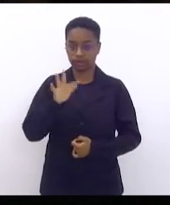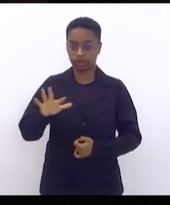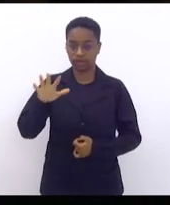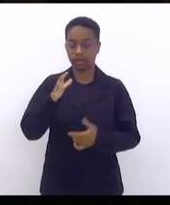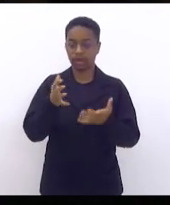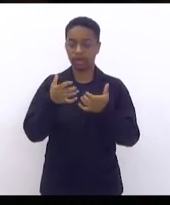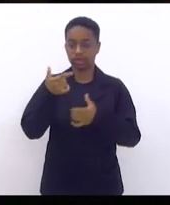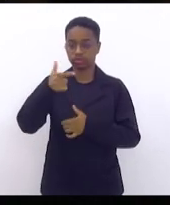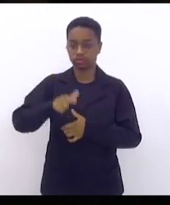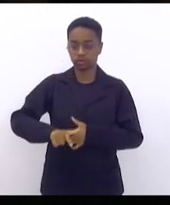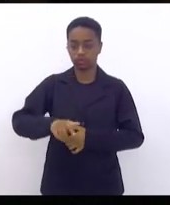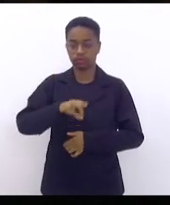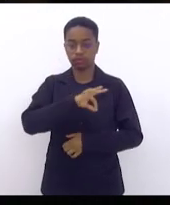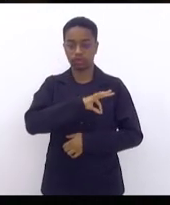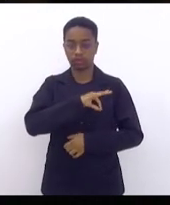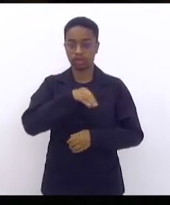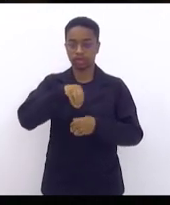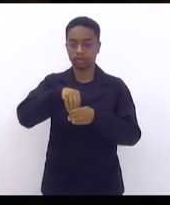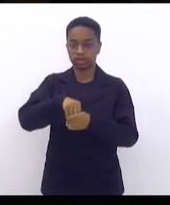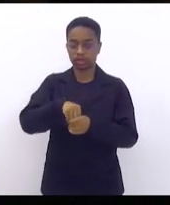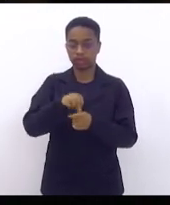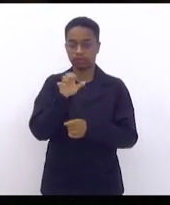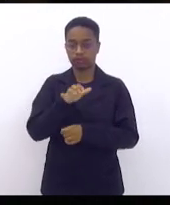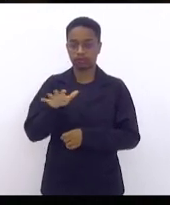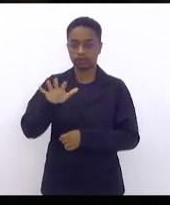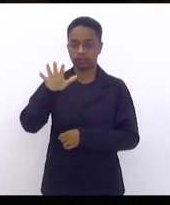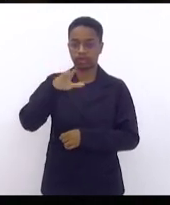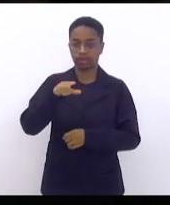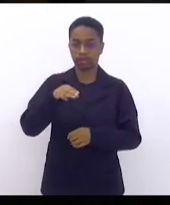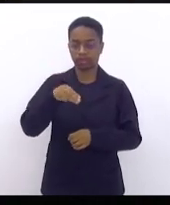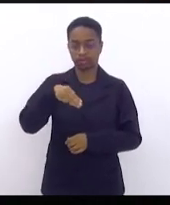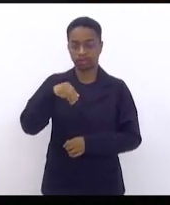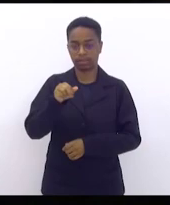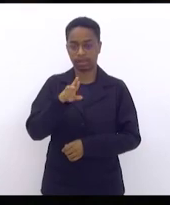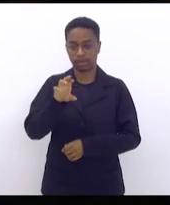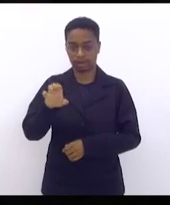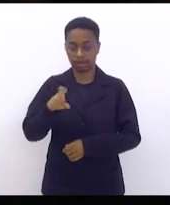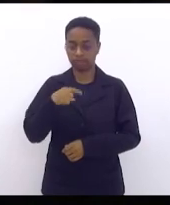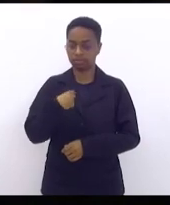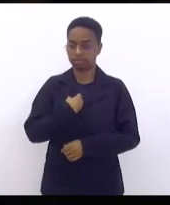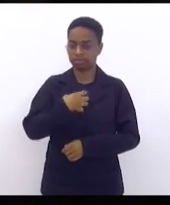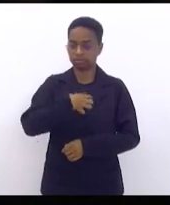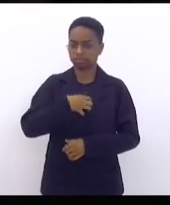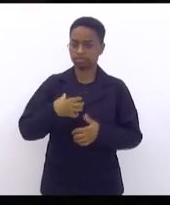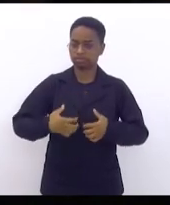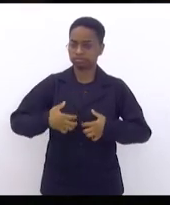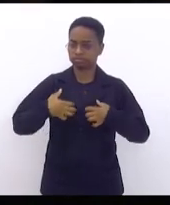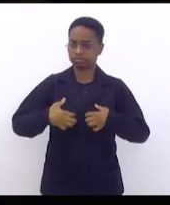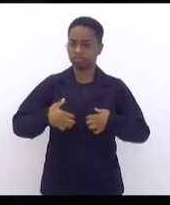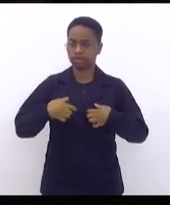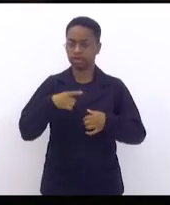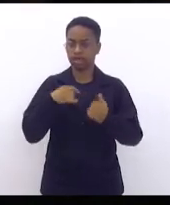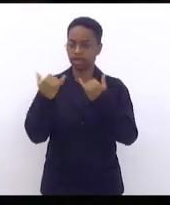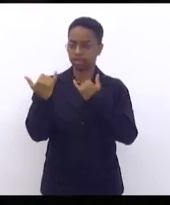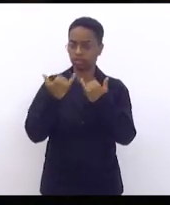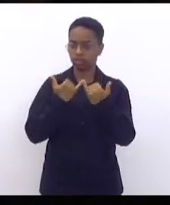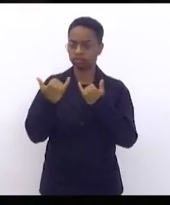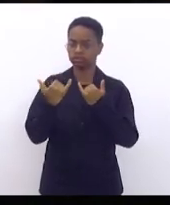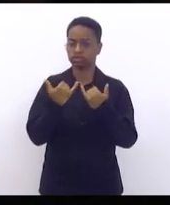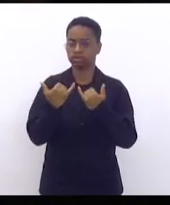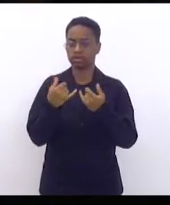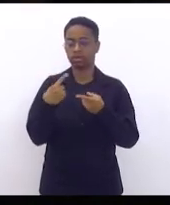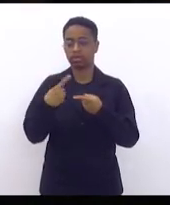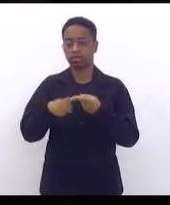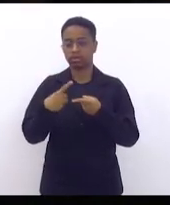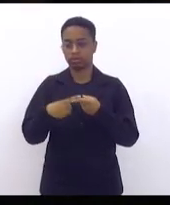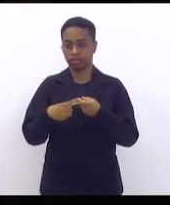as Forças Armadas dentro do conjunto de favelas da Maré. É revoltante receber uma notícia como esta.